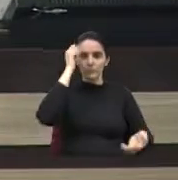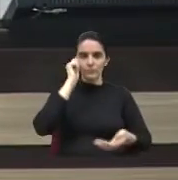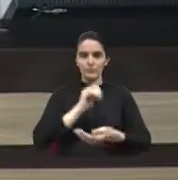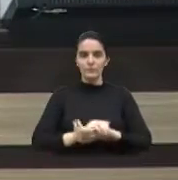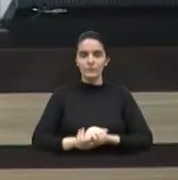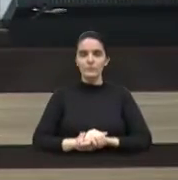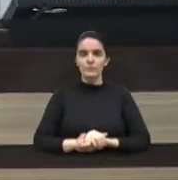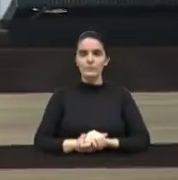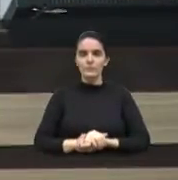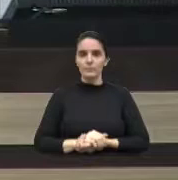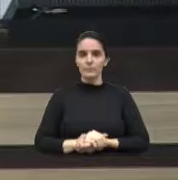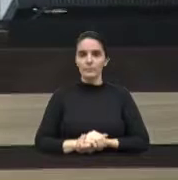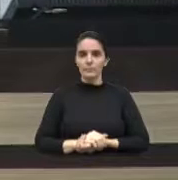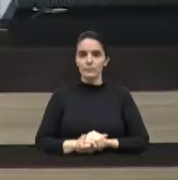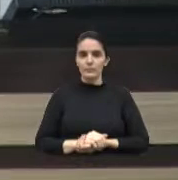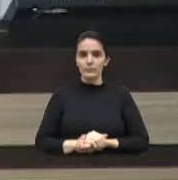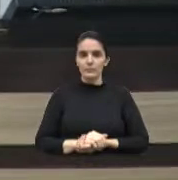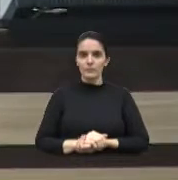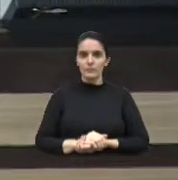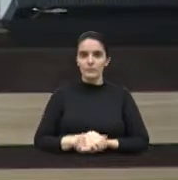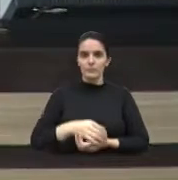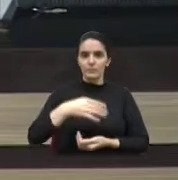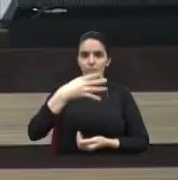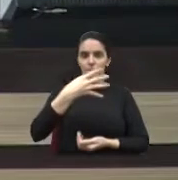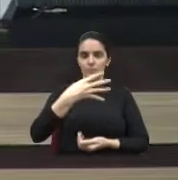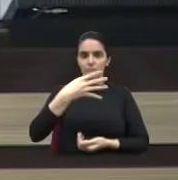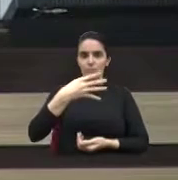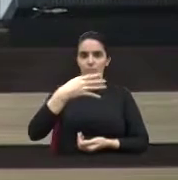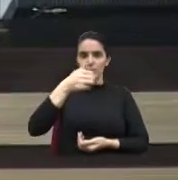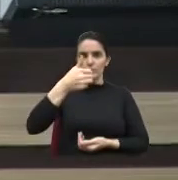executivo. Requerimento número